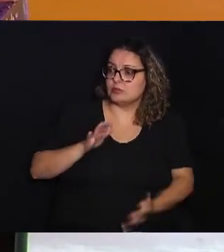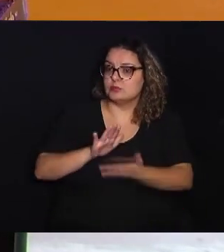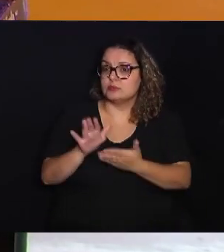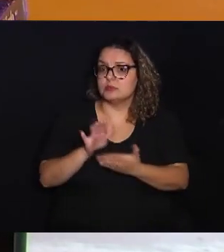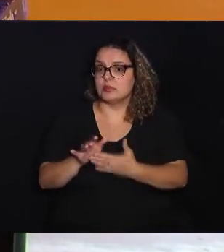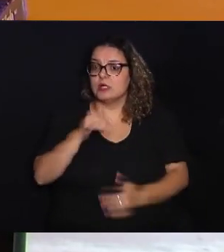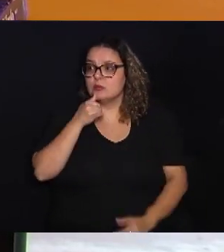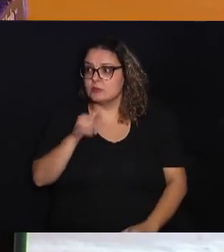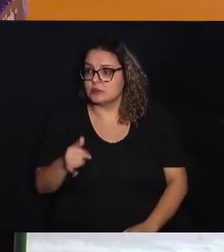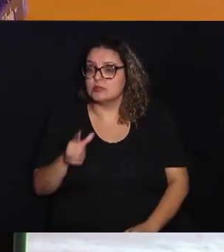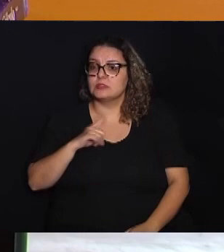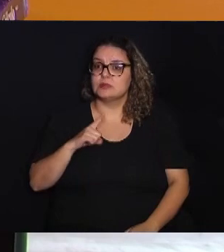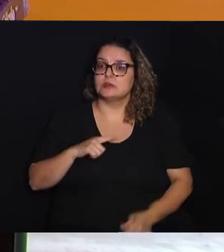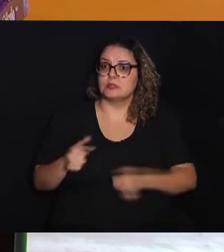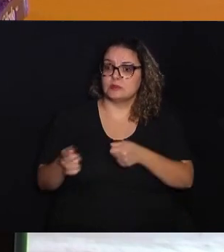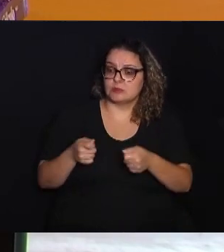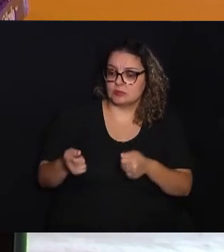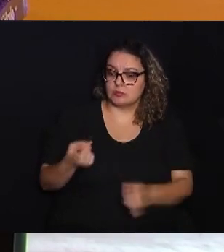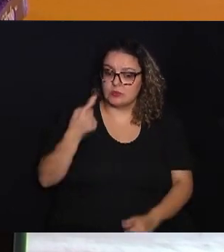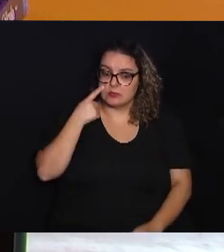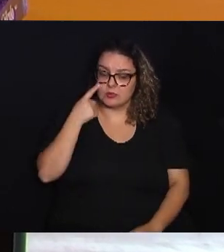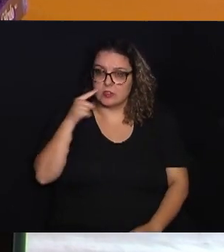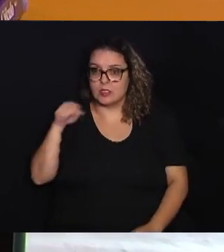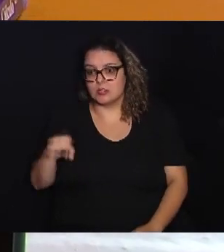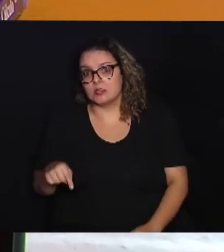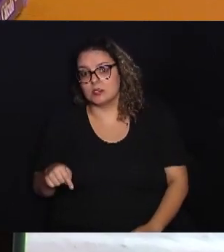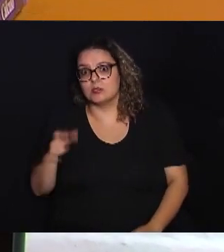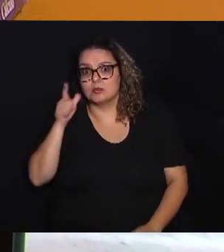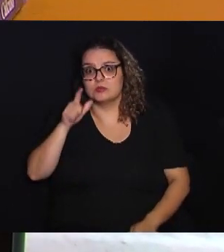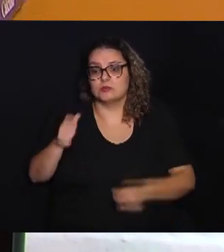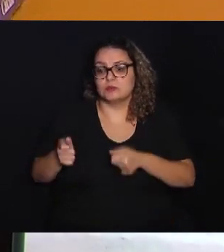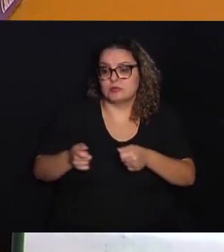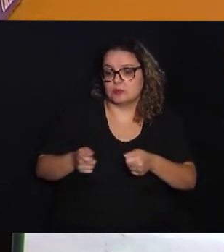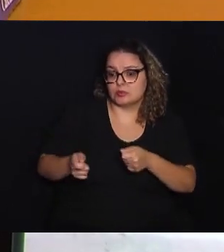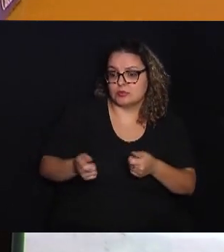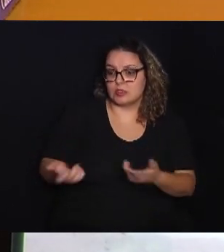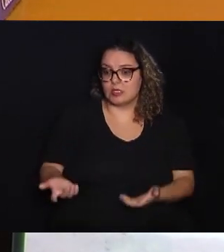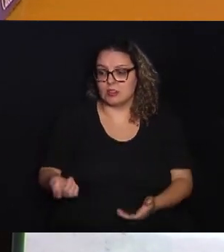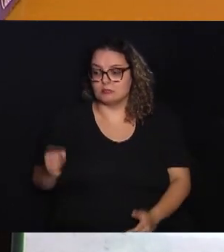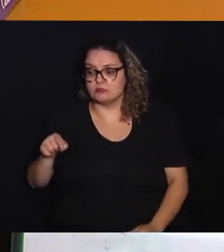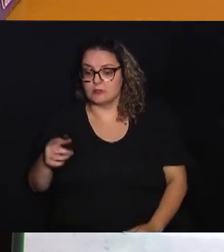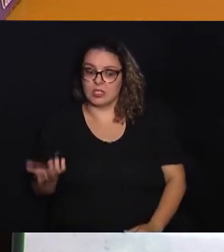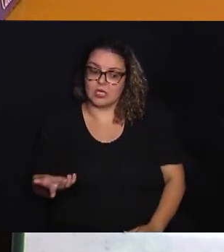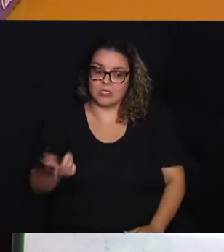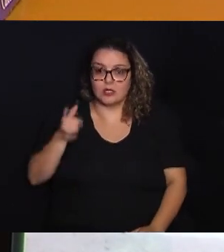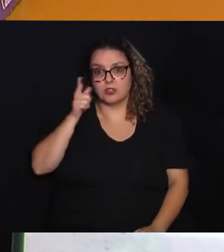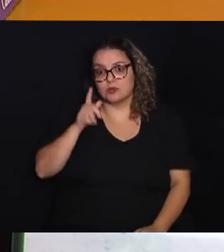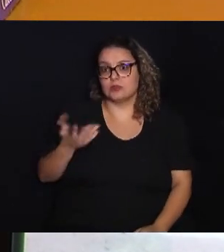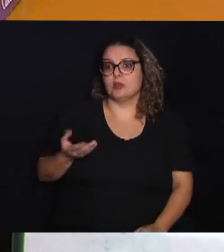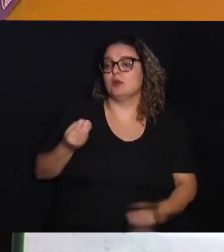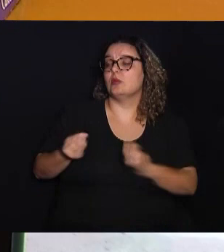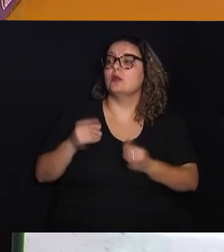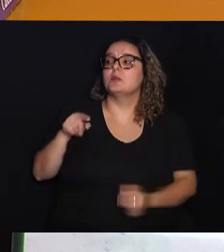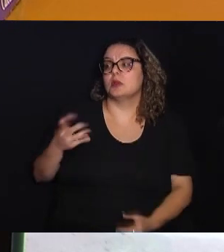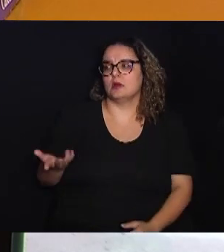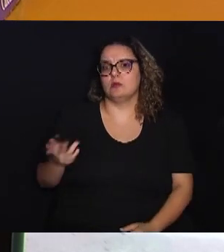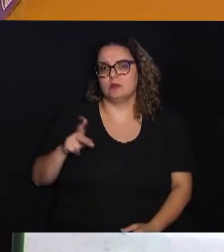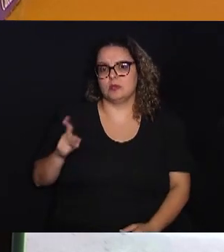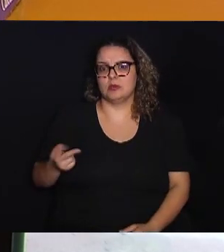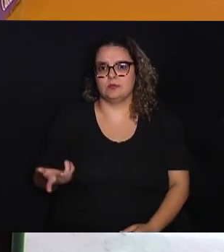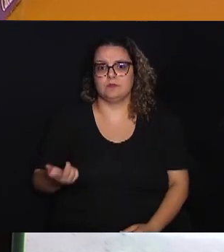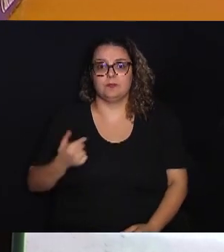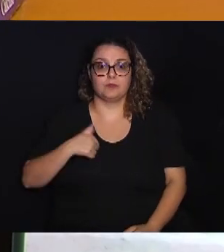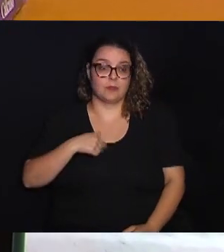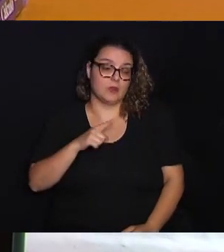gasta de energia, ela ter esse controle para ver, aqui eu consigo economizar, aqui eu não consigo? Como que é,